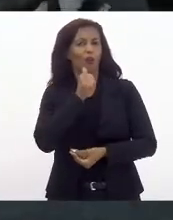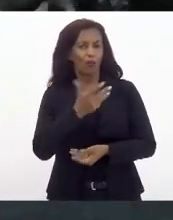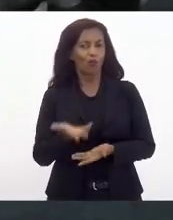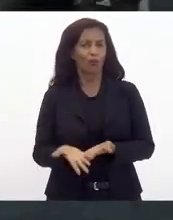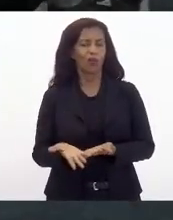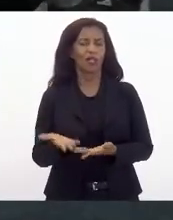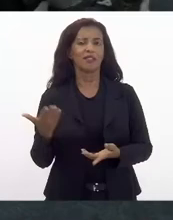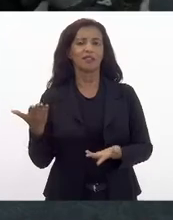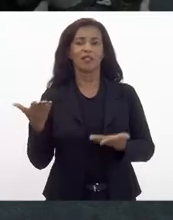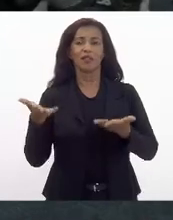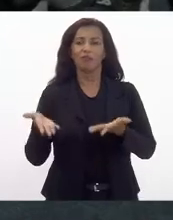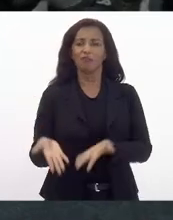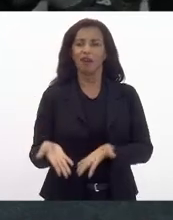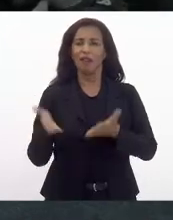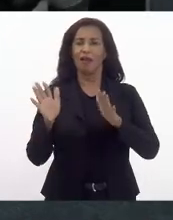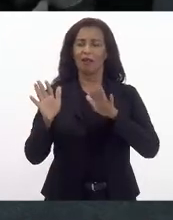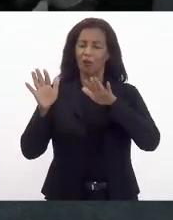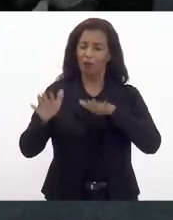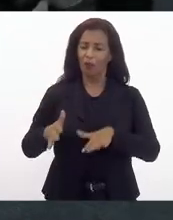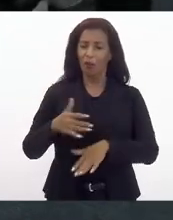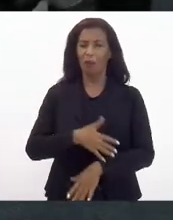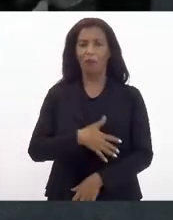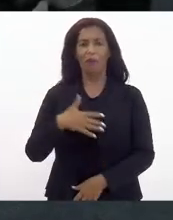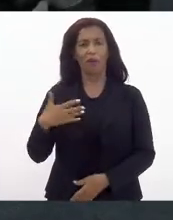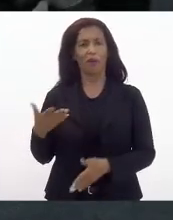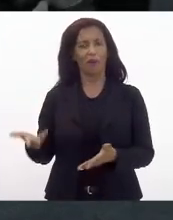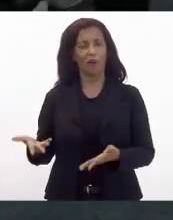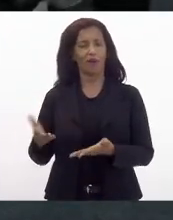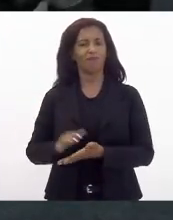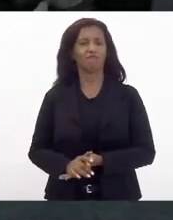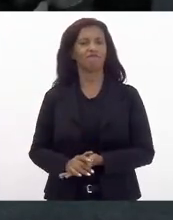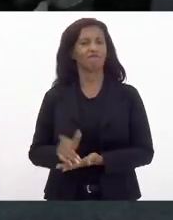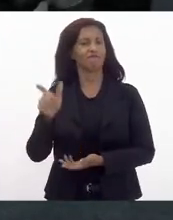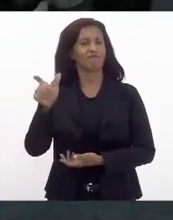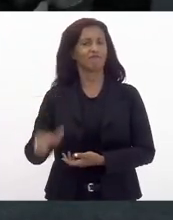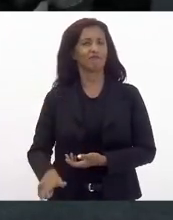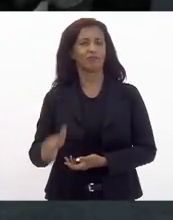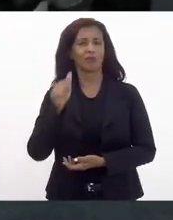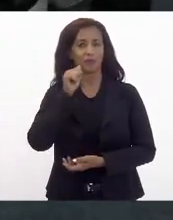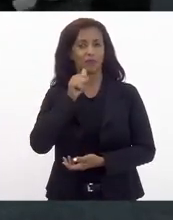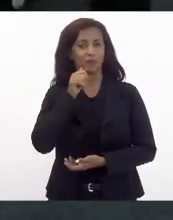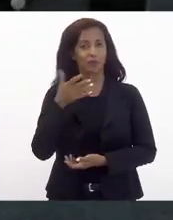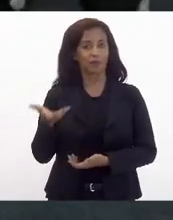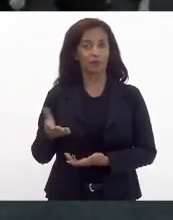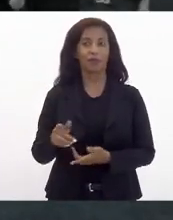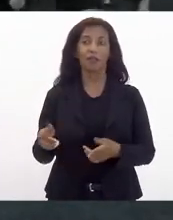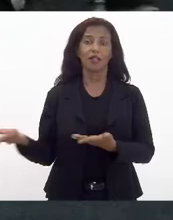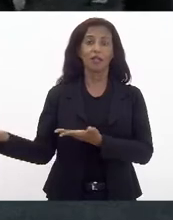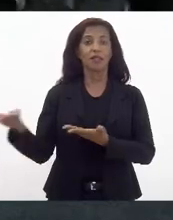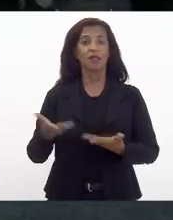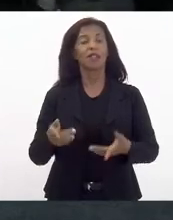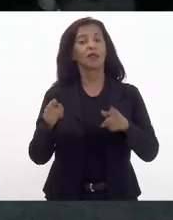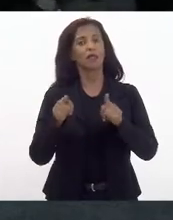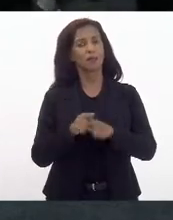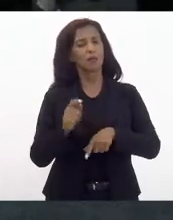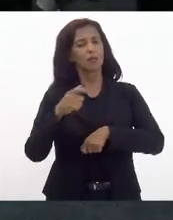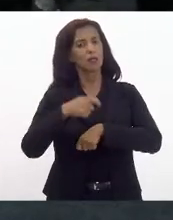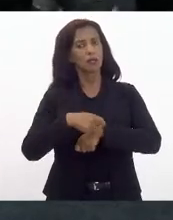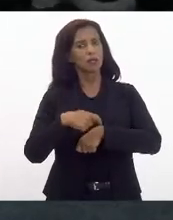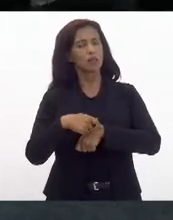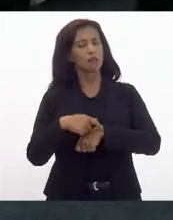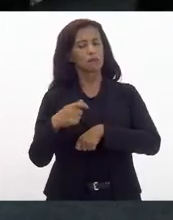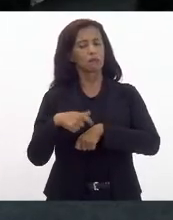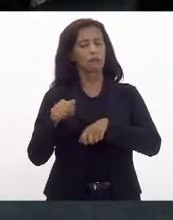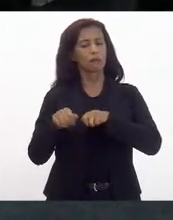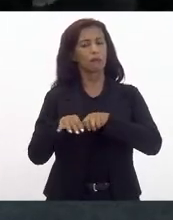Então nesse sentido É uma honra essa casa homenagear uma figura como Tereza Cristina e trazer também que nesse momento